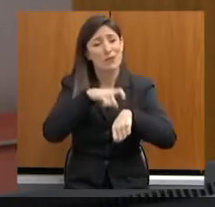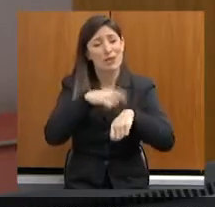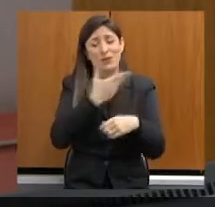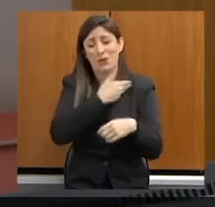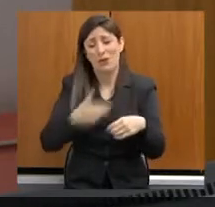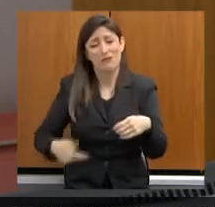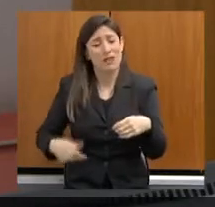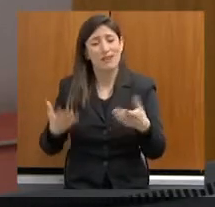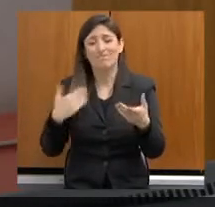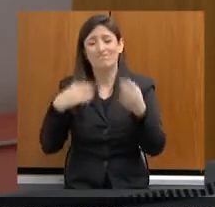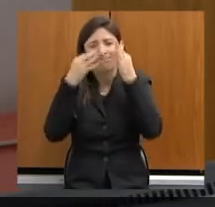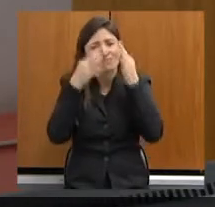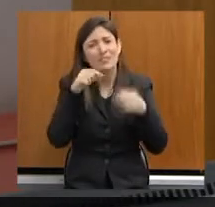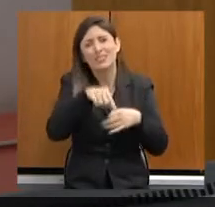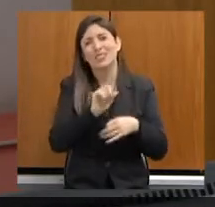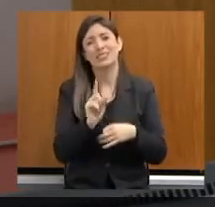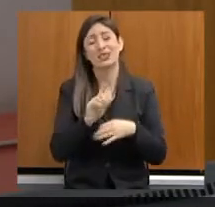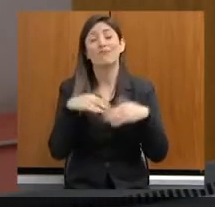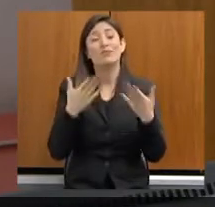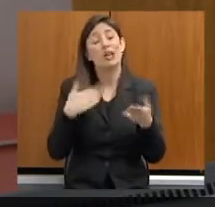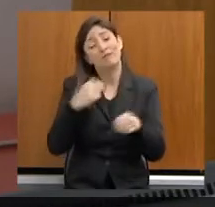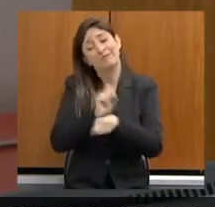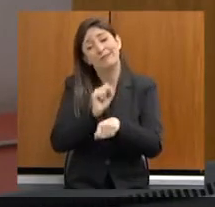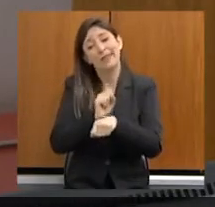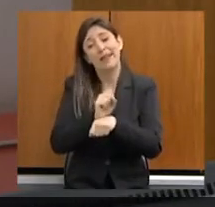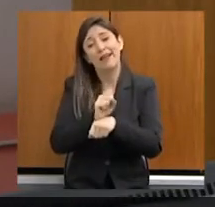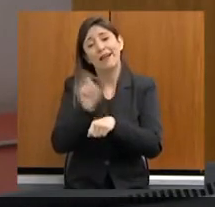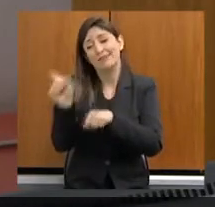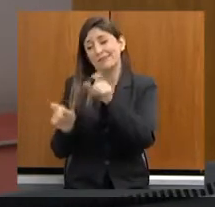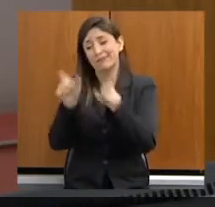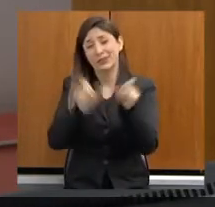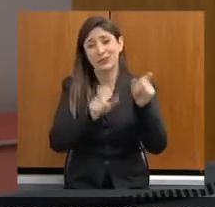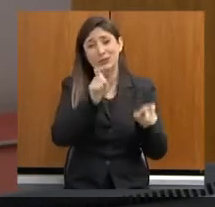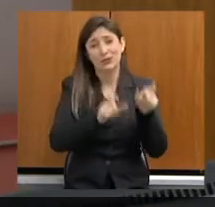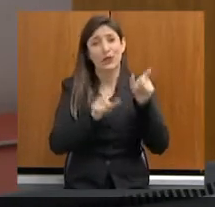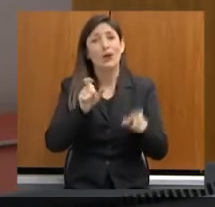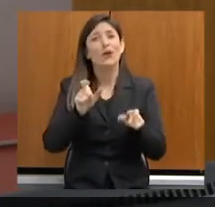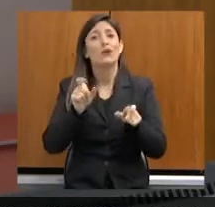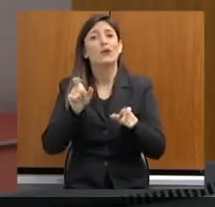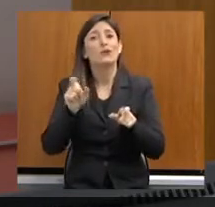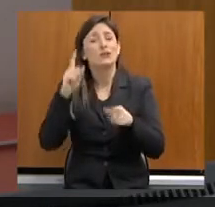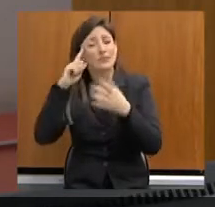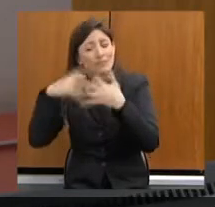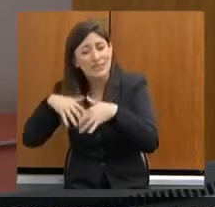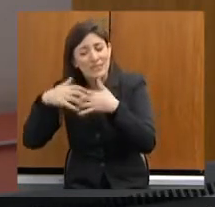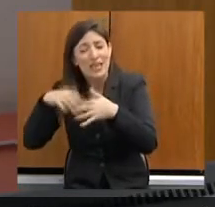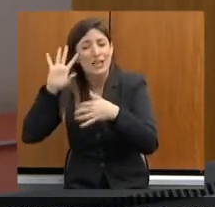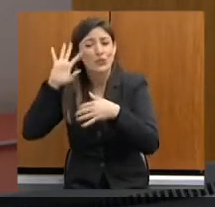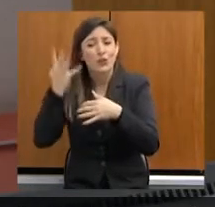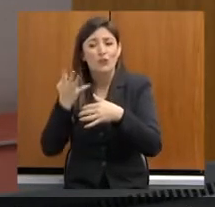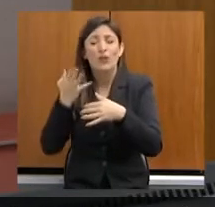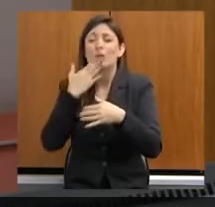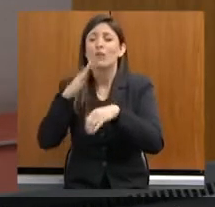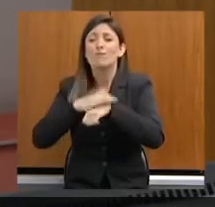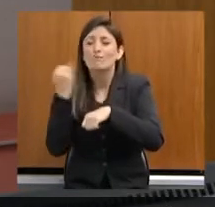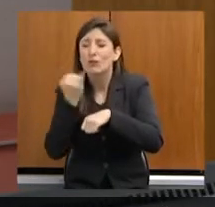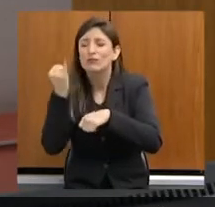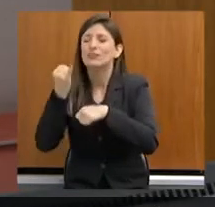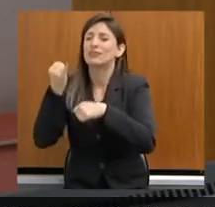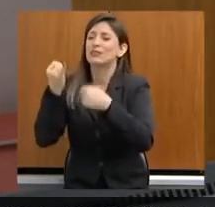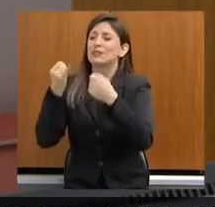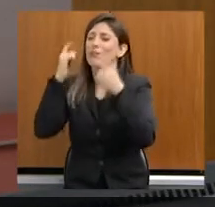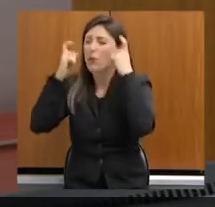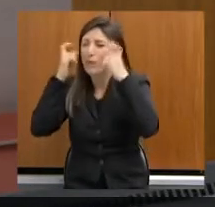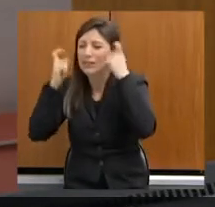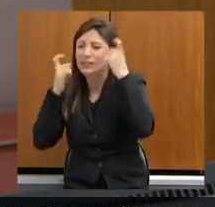Então até que as pessoas possam realmente firmaram suas preocupações que se possa